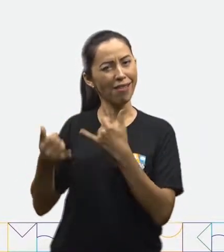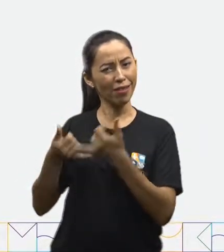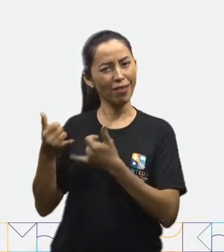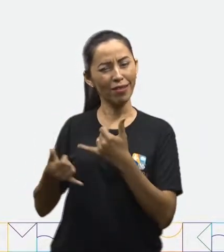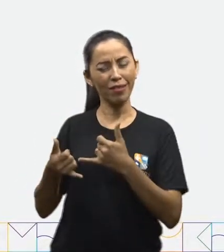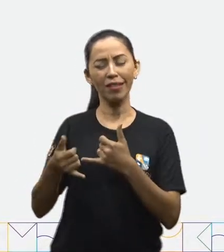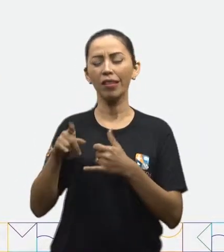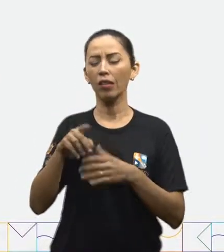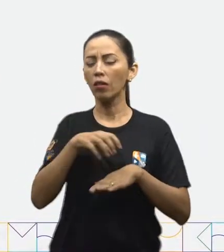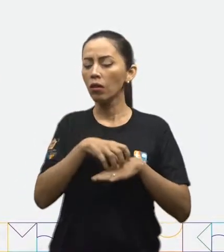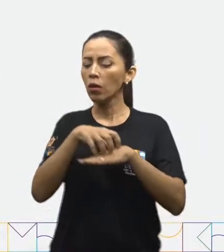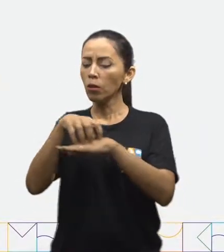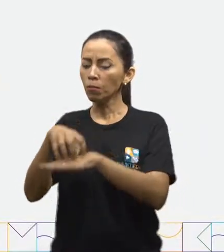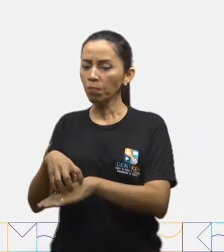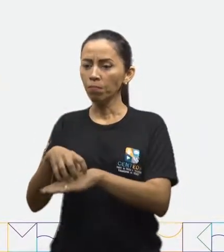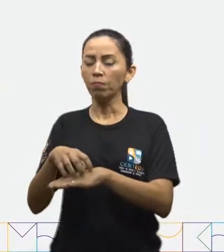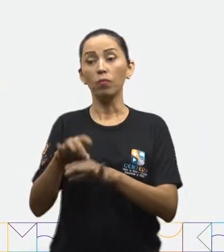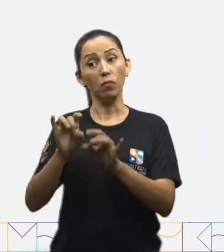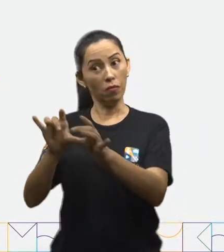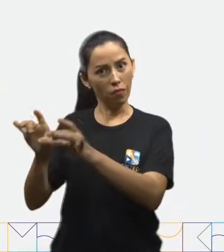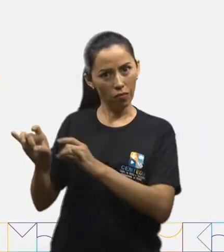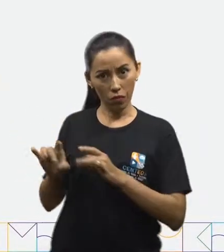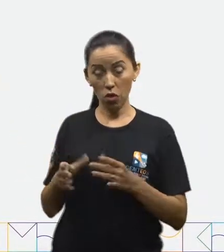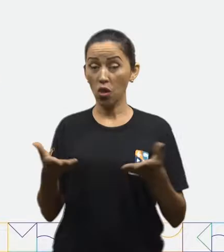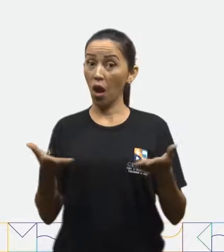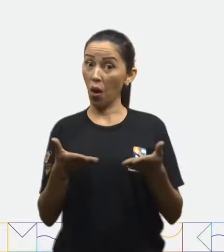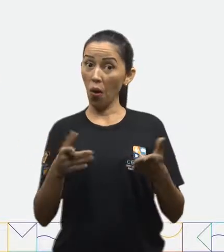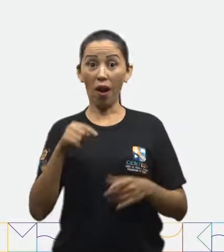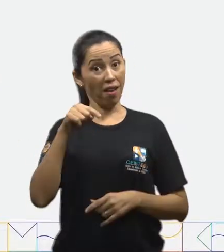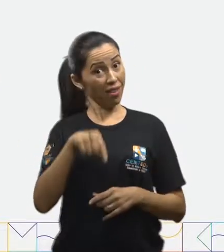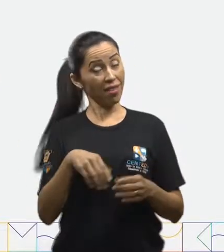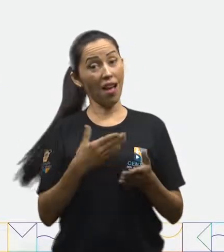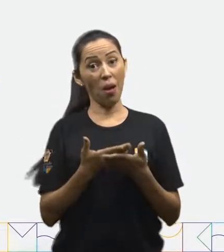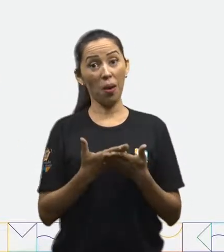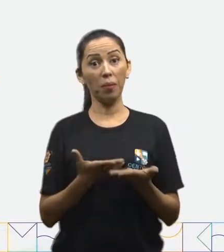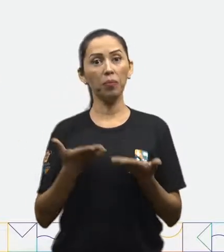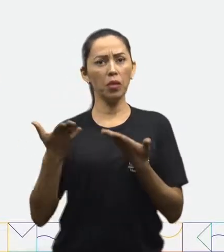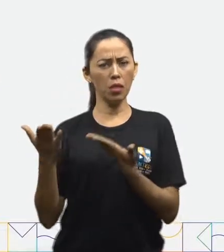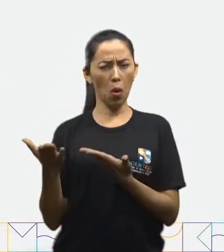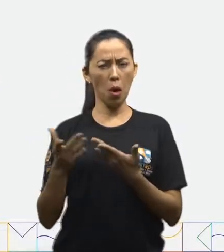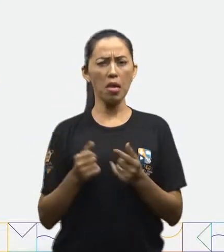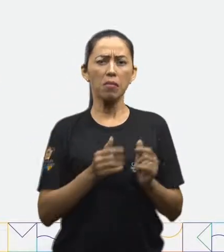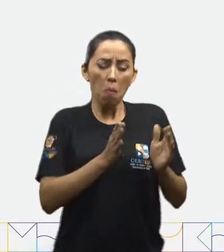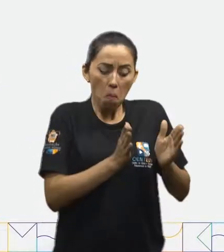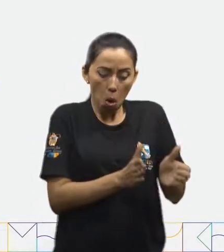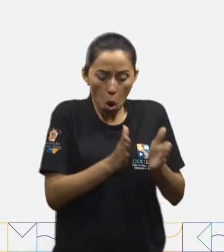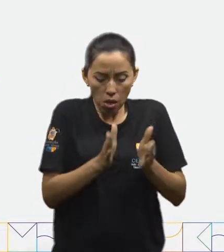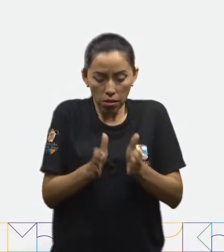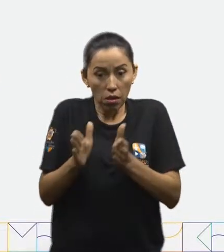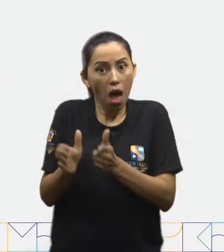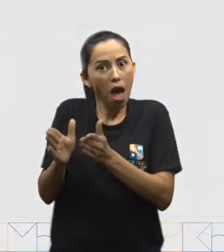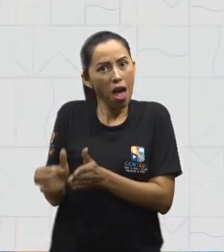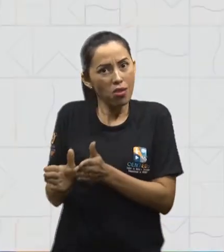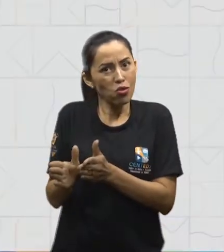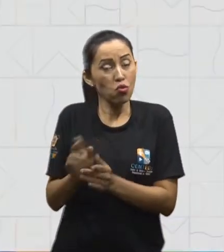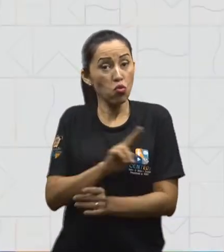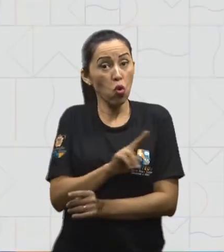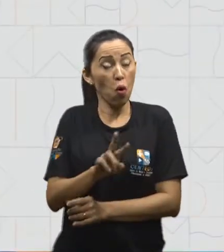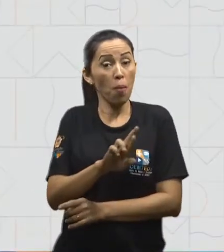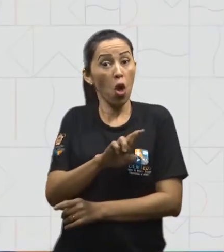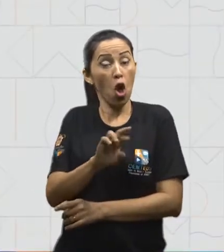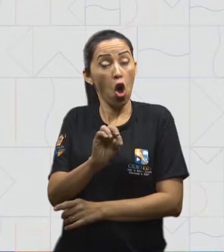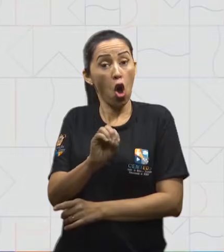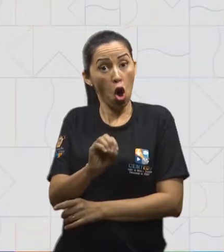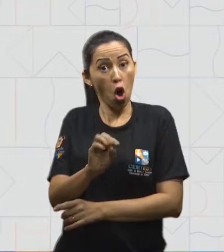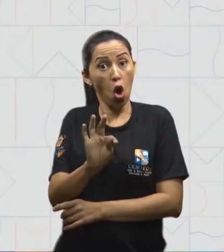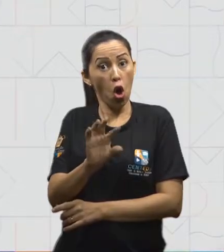E agora ele está aqui na nossa aula de hoje. Esse trajeto do pop-it é chamado rota comercial, dele e